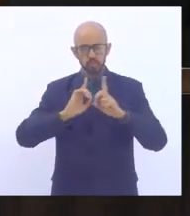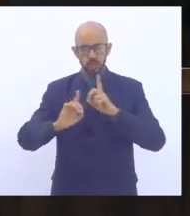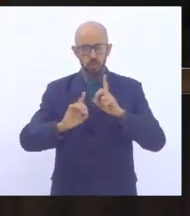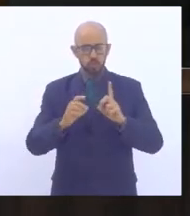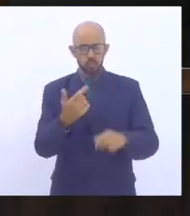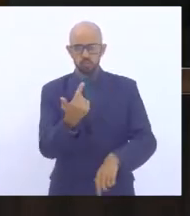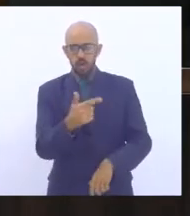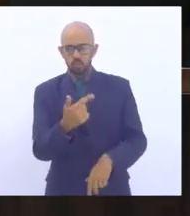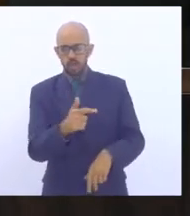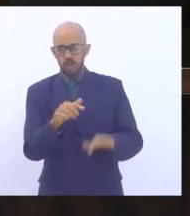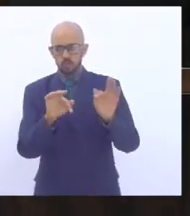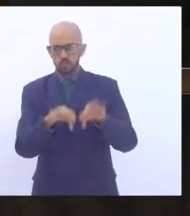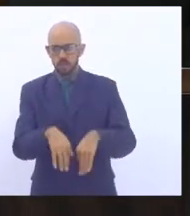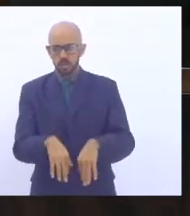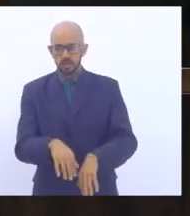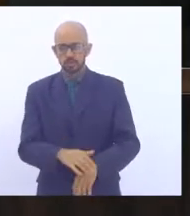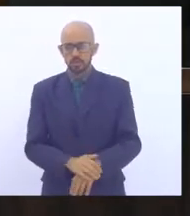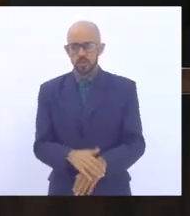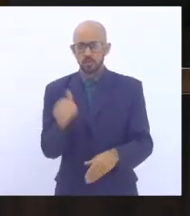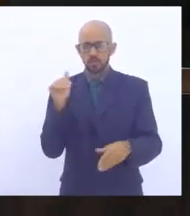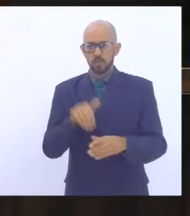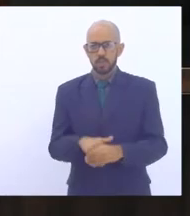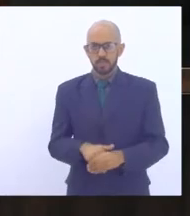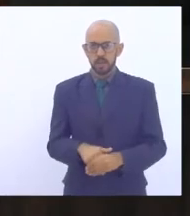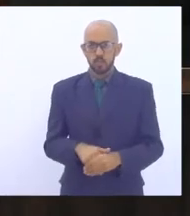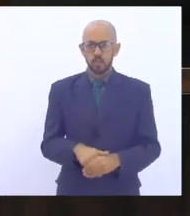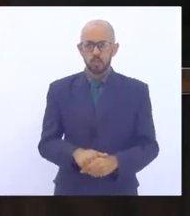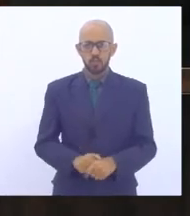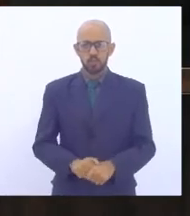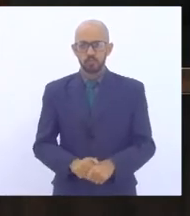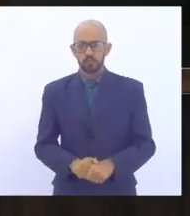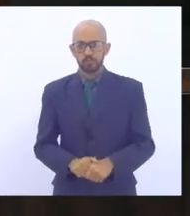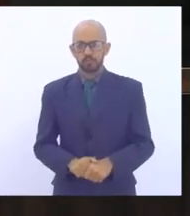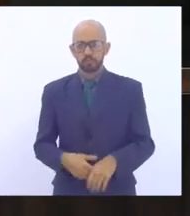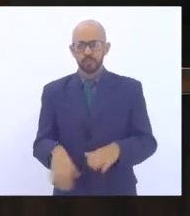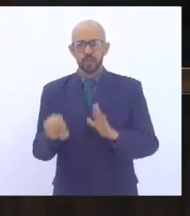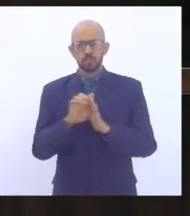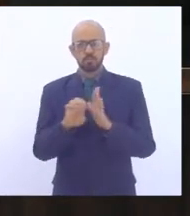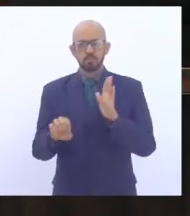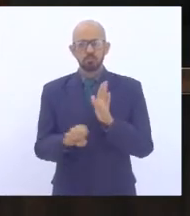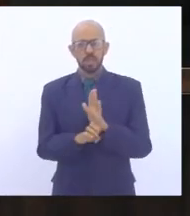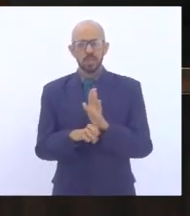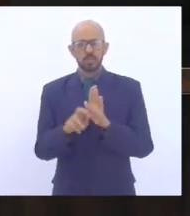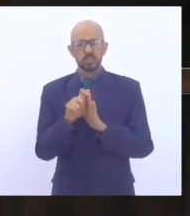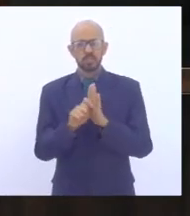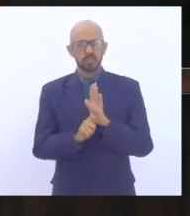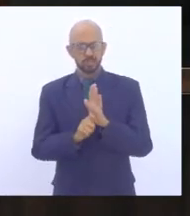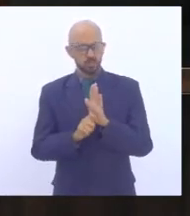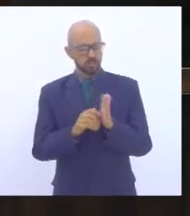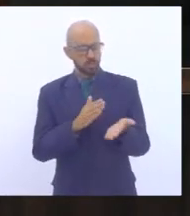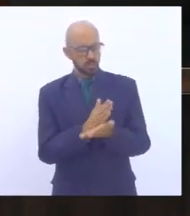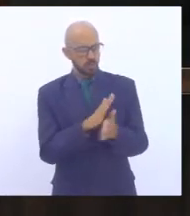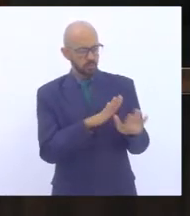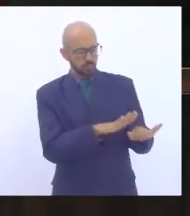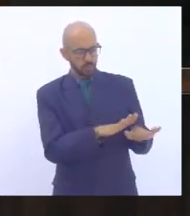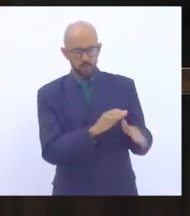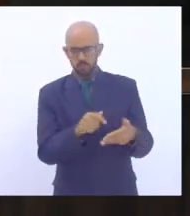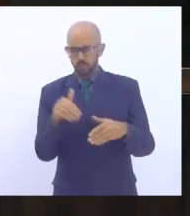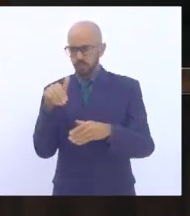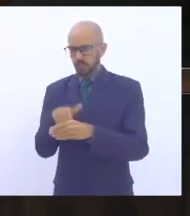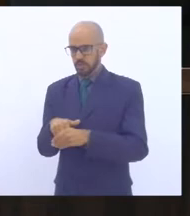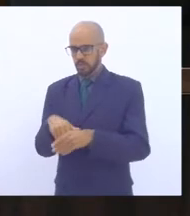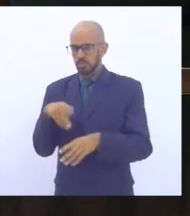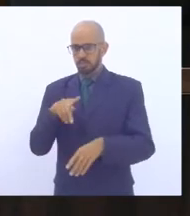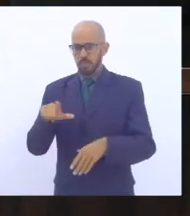93 discutir Serra da discussão e votação a emenda de redação se eu tiver própolis custam aprovado em votação